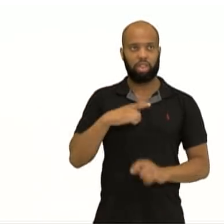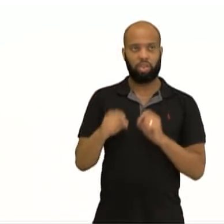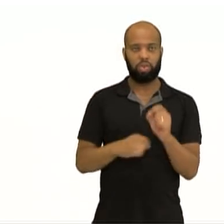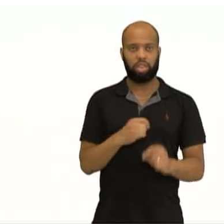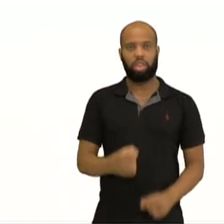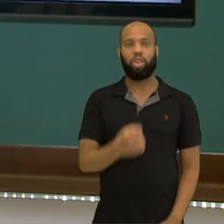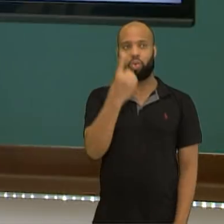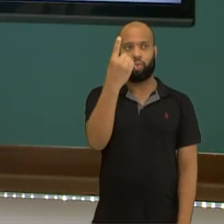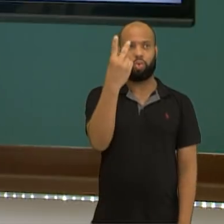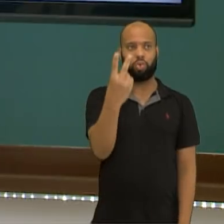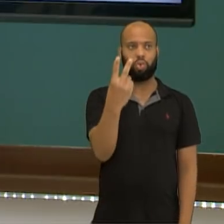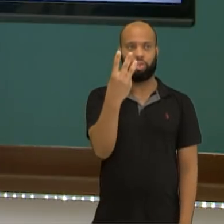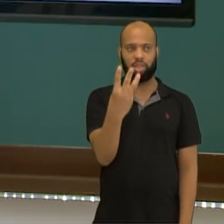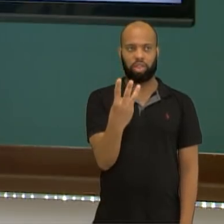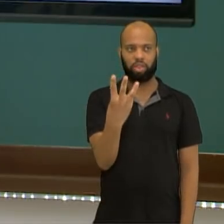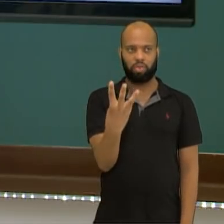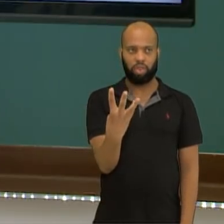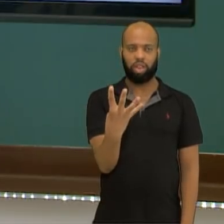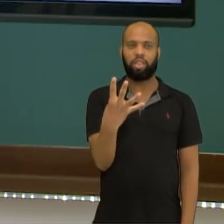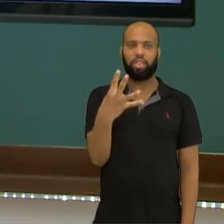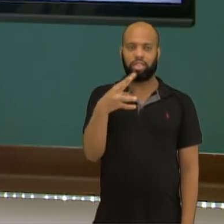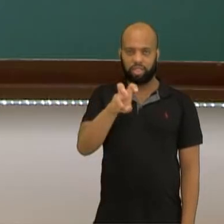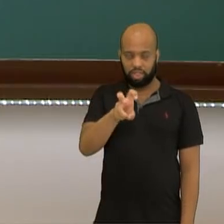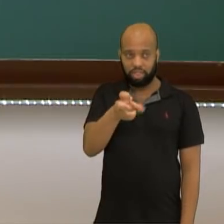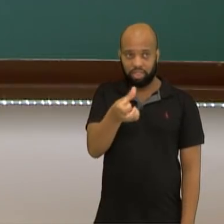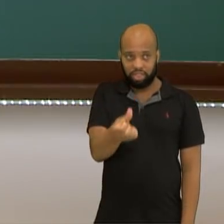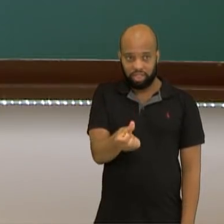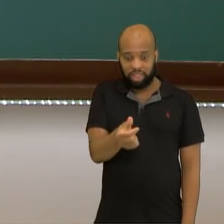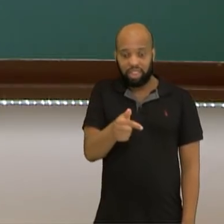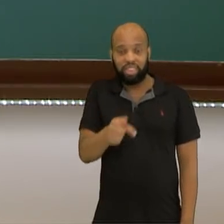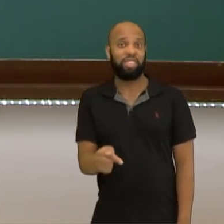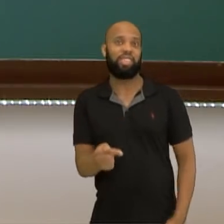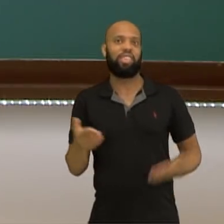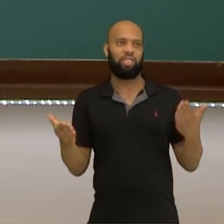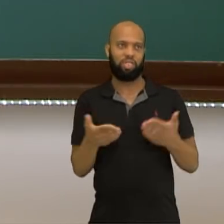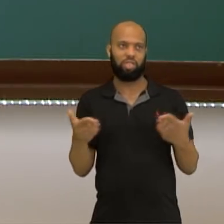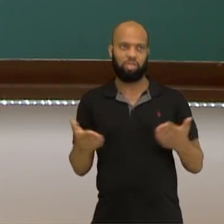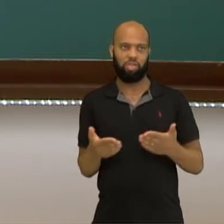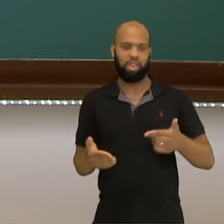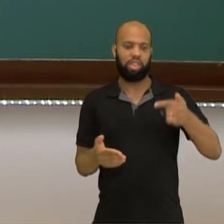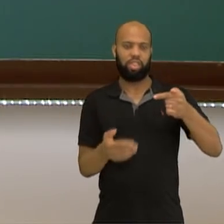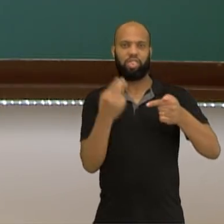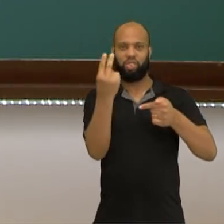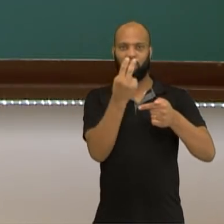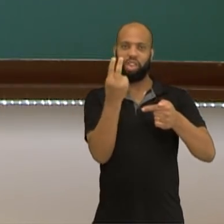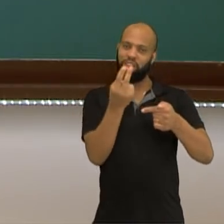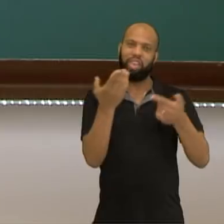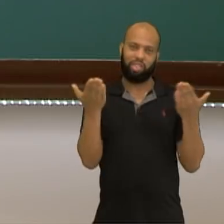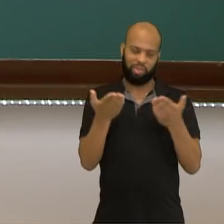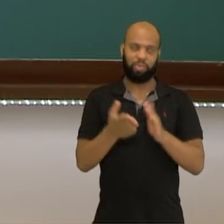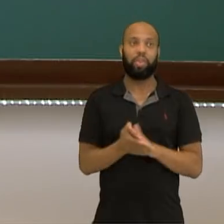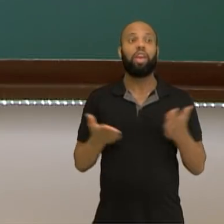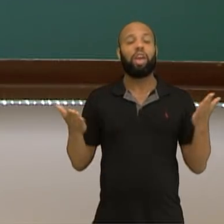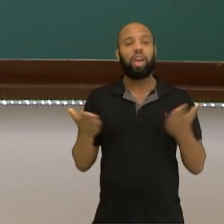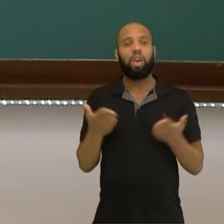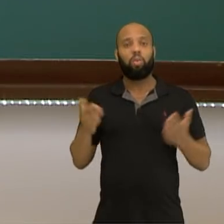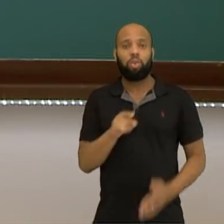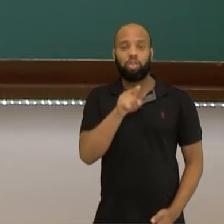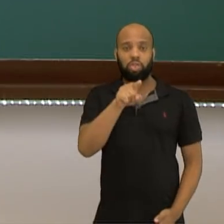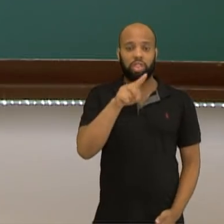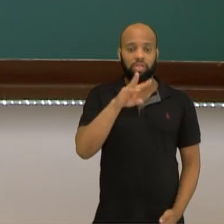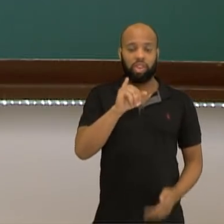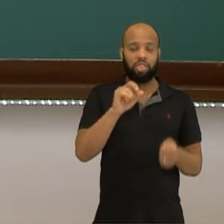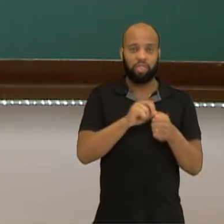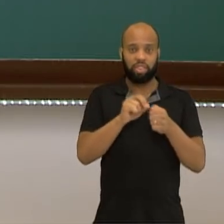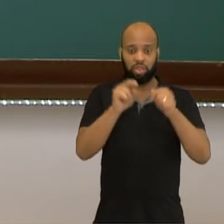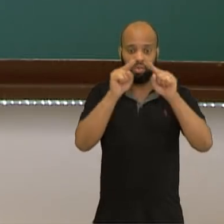base 2, base 3, ou seja, o próximo seria quem? O 7 ao quadrado, certo? Muito bem. Eu quero que vocês construam